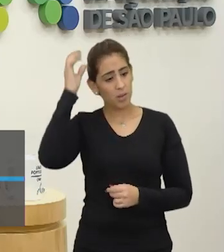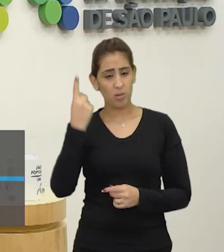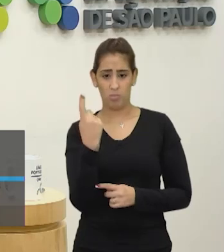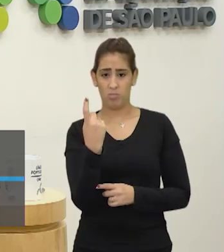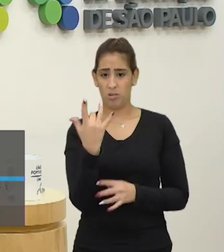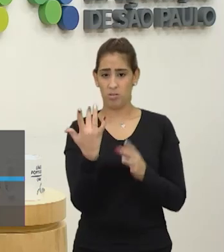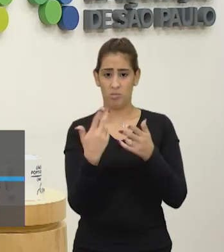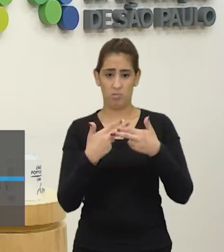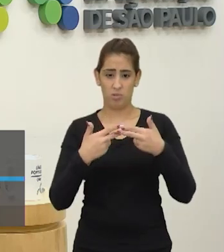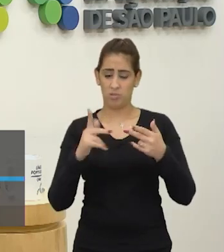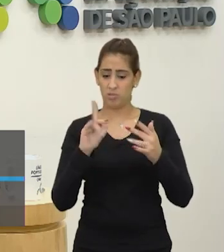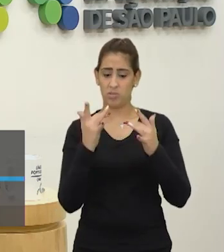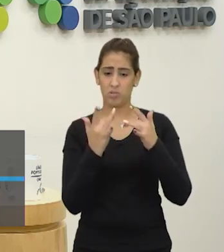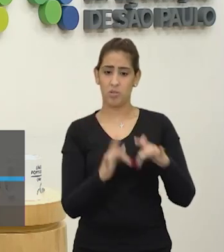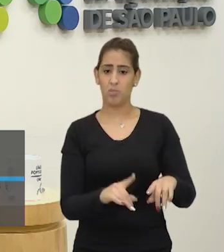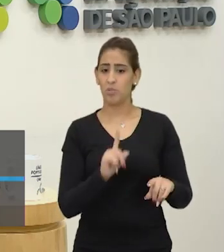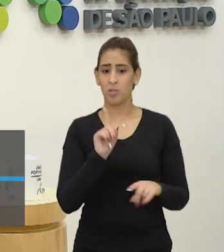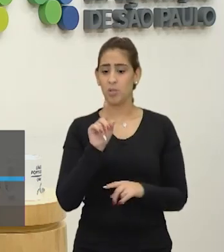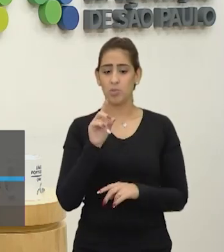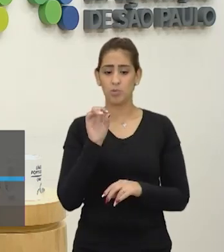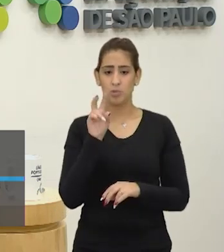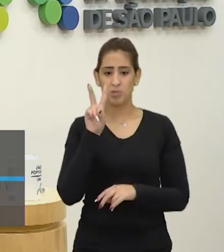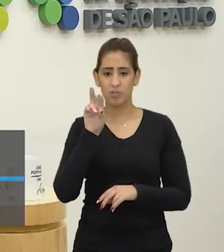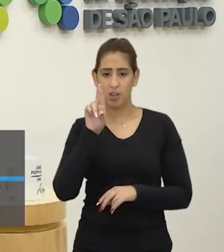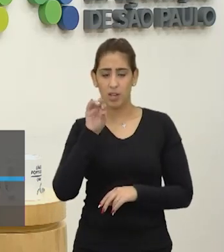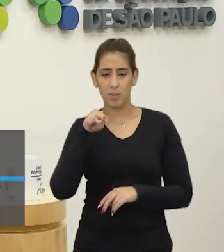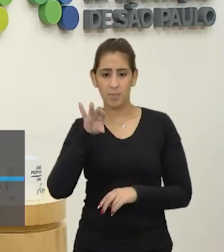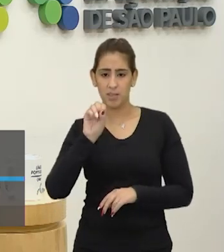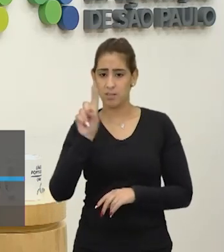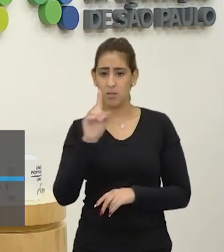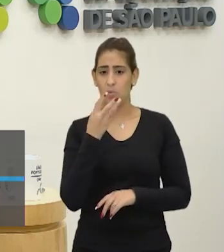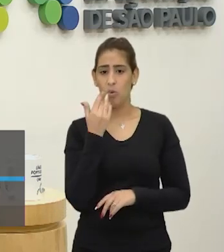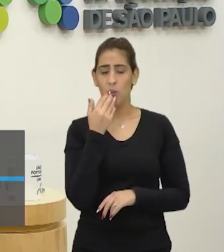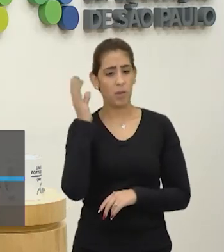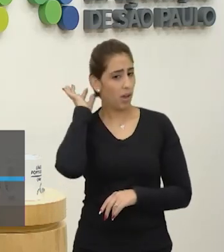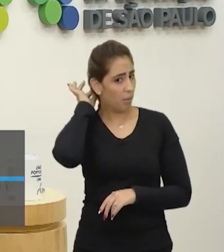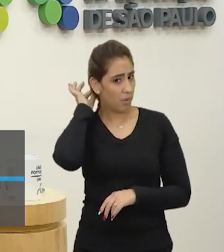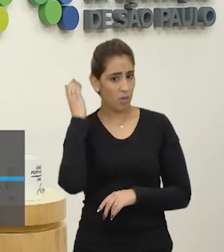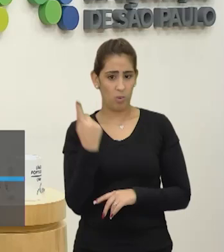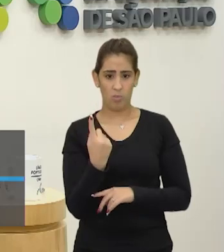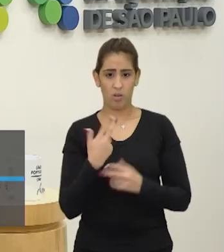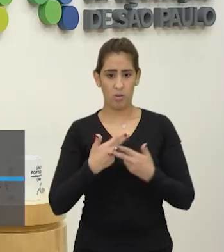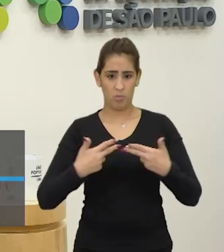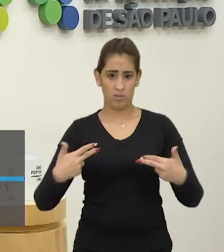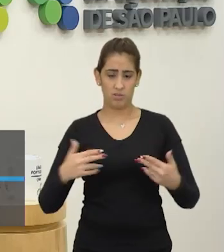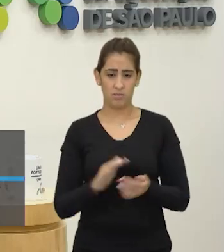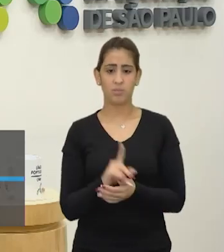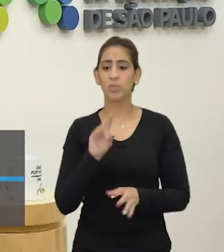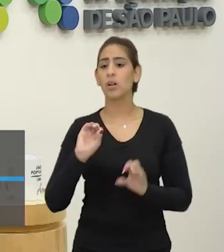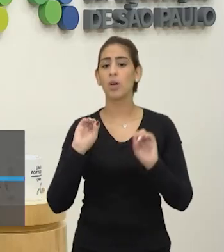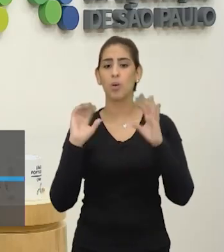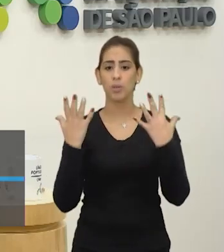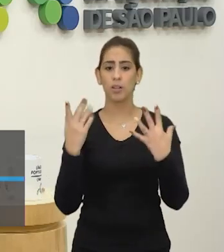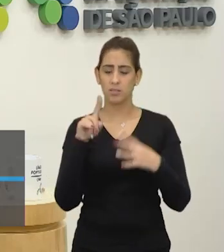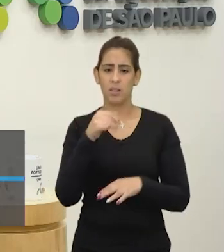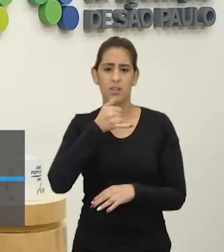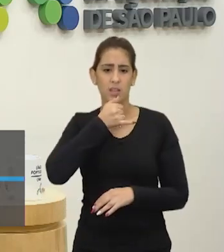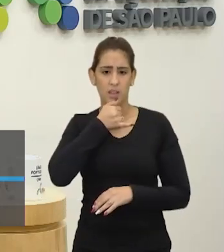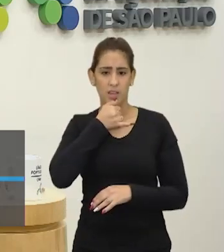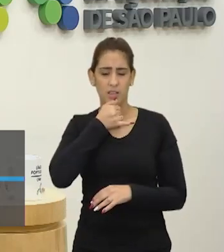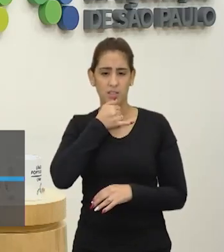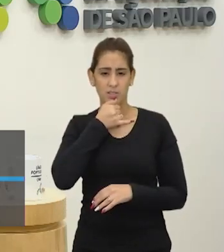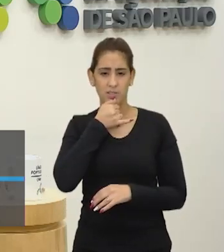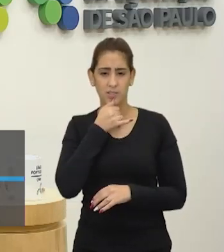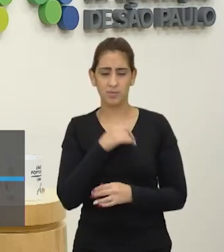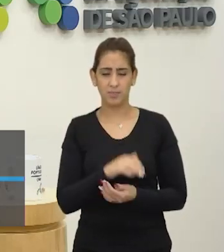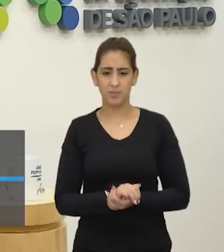que não são roídas pelos vermes, né? Os cabelos permanecem. Então, o que acontece é triste, o